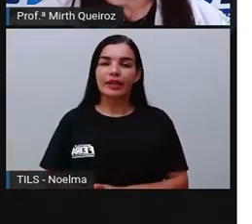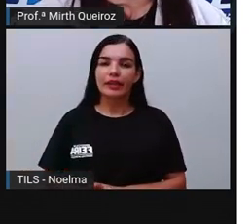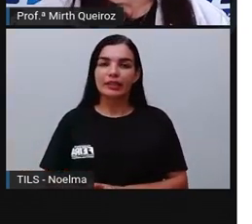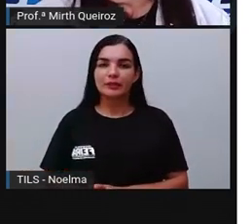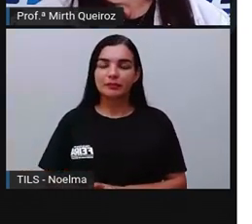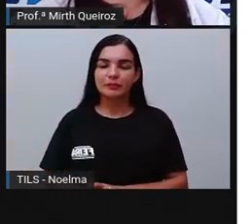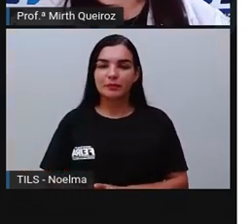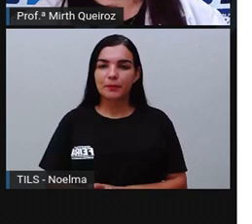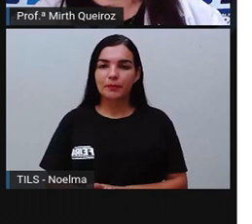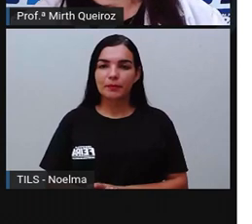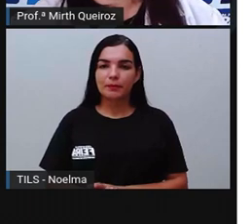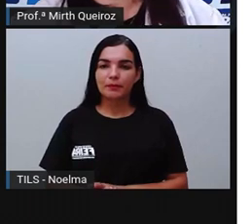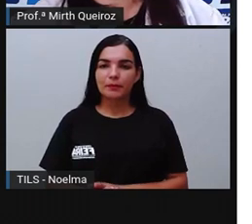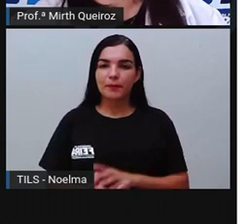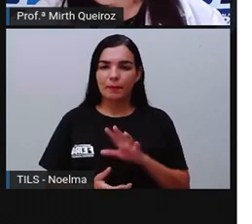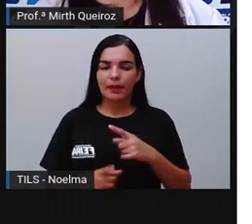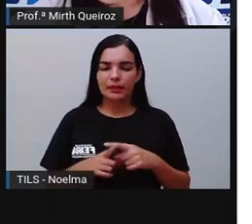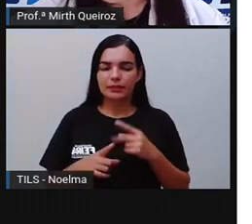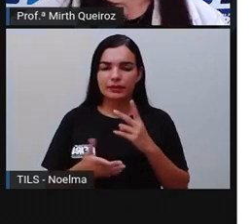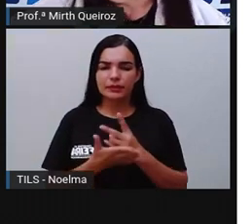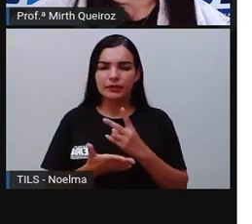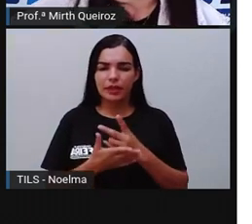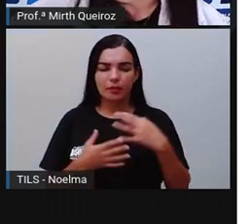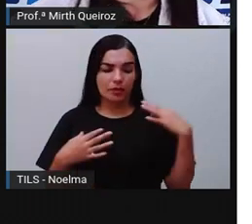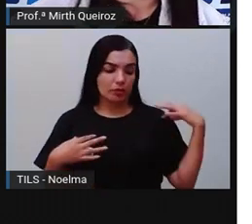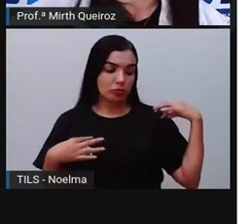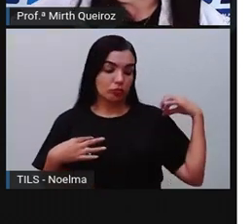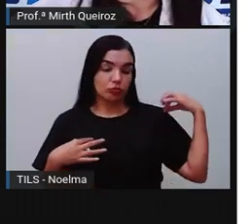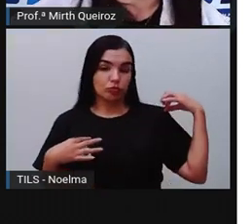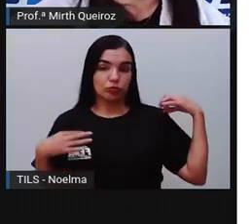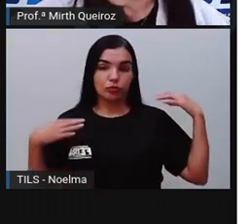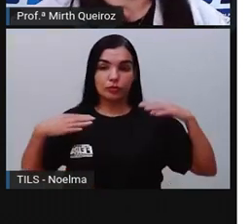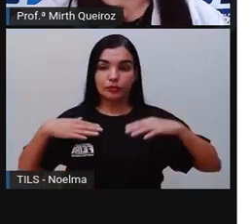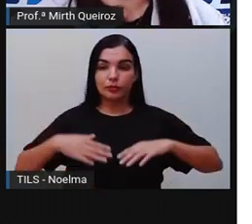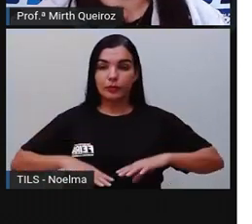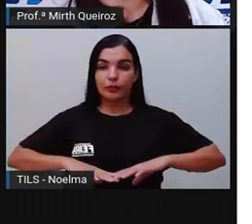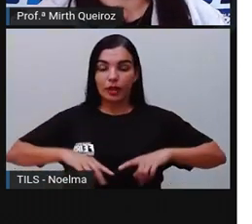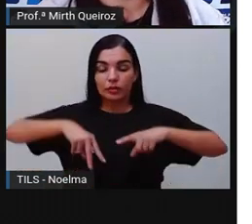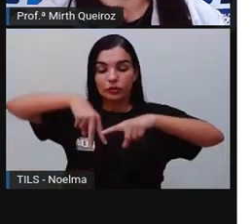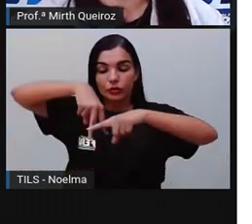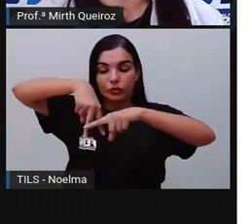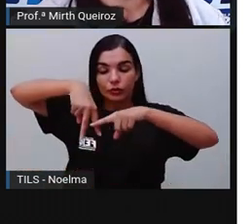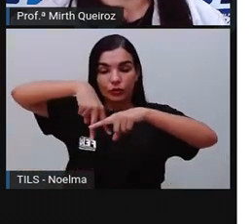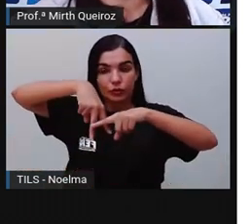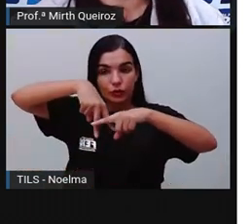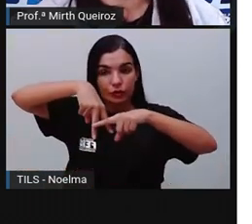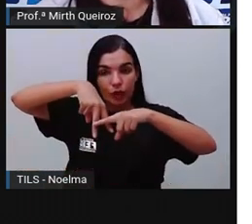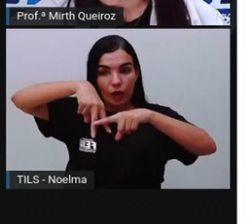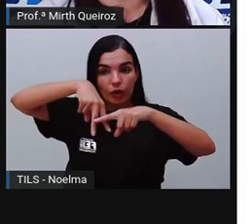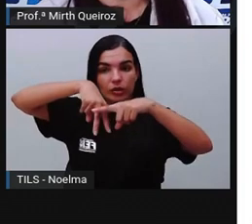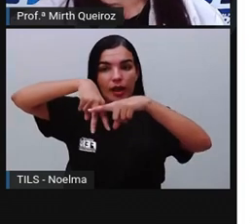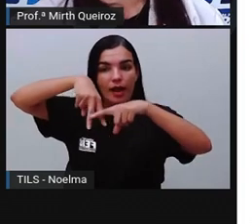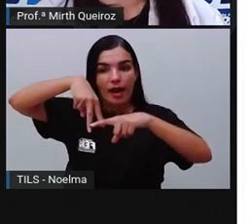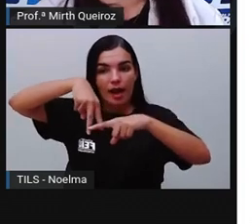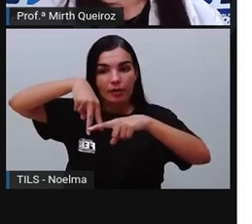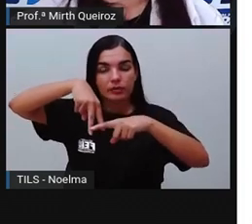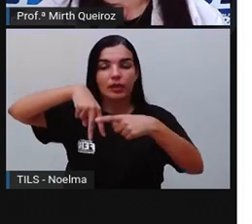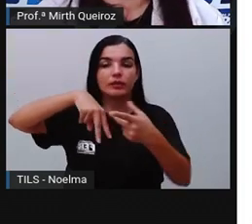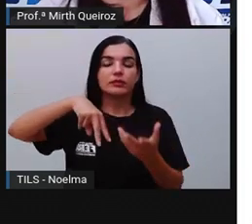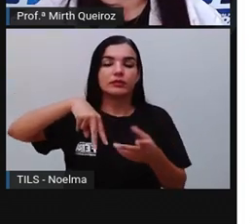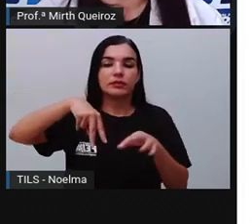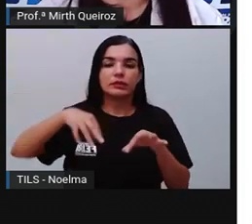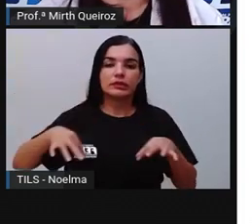com blusas, shorts, bermudas, calça, saia, né? Você vai combinar ali. E aí